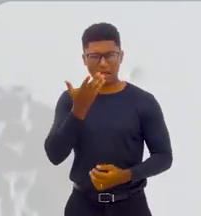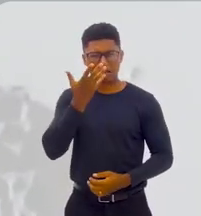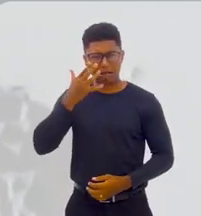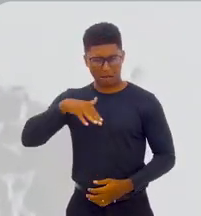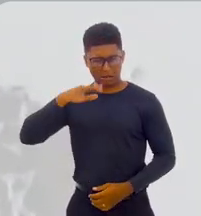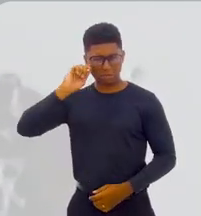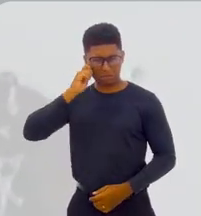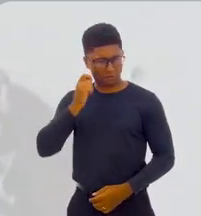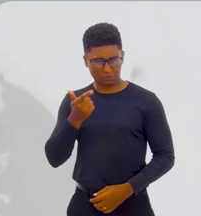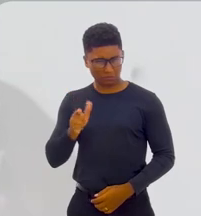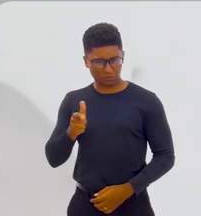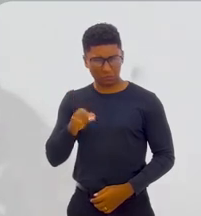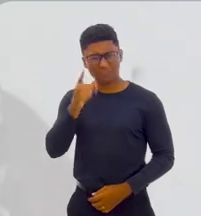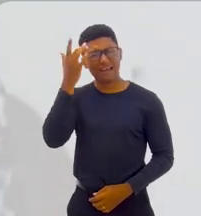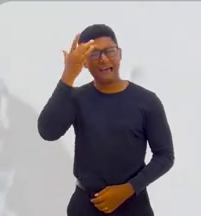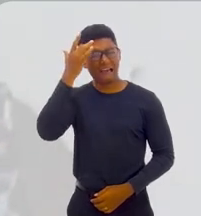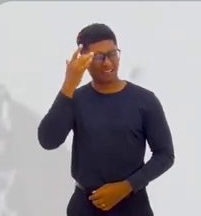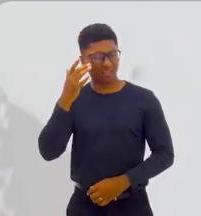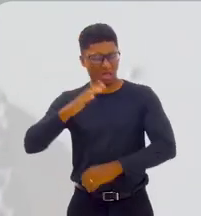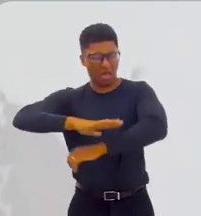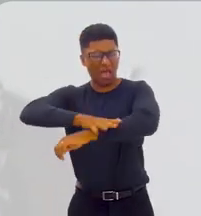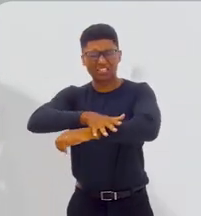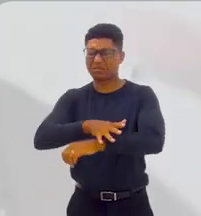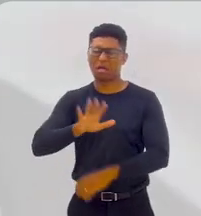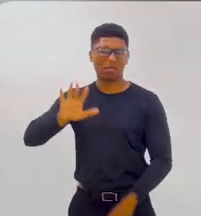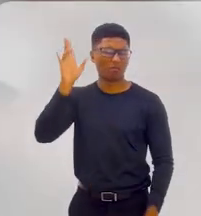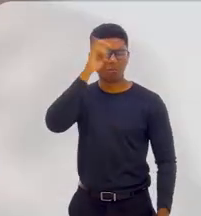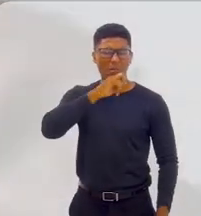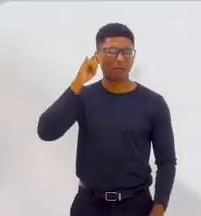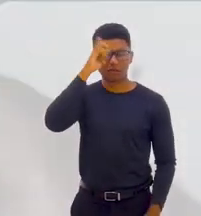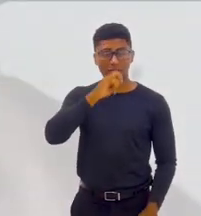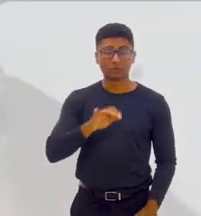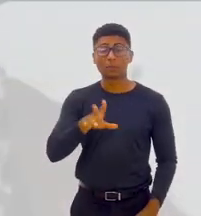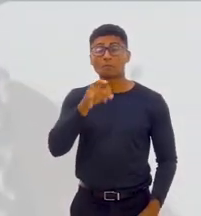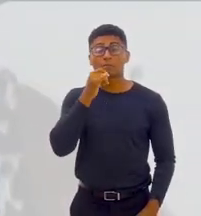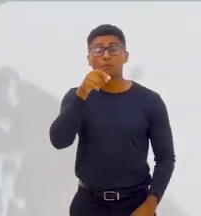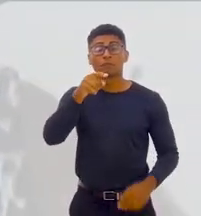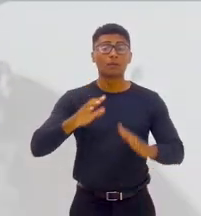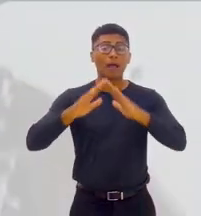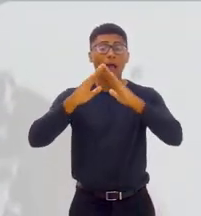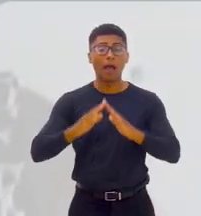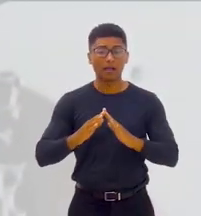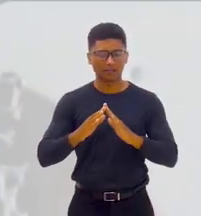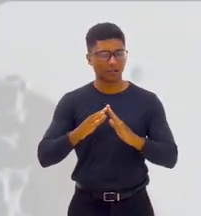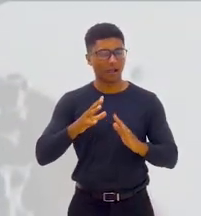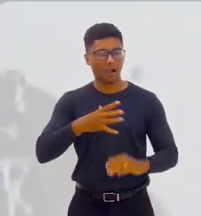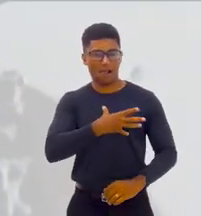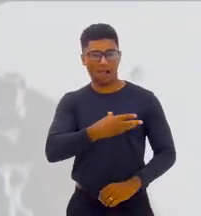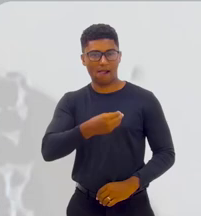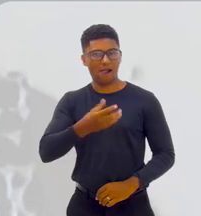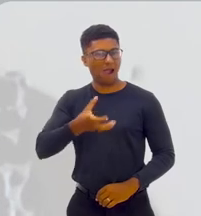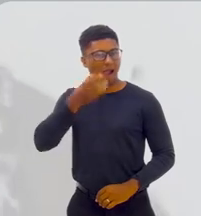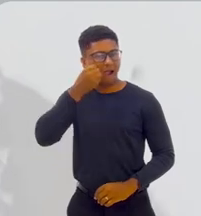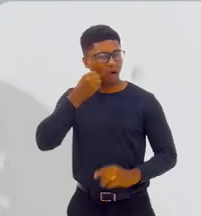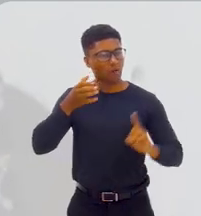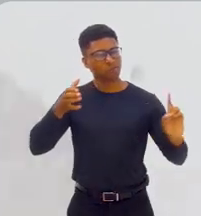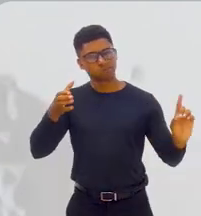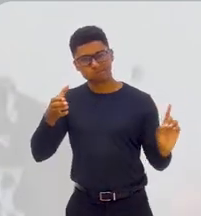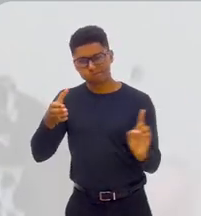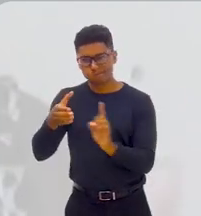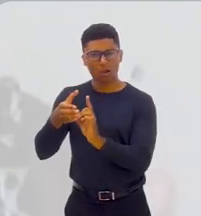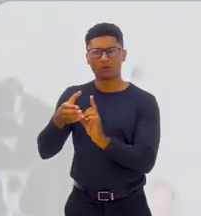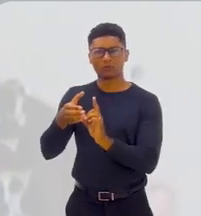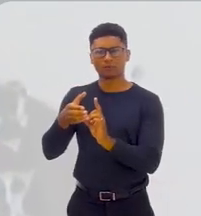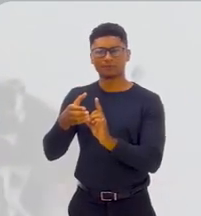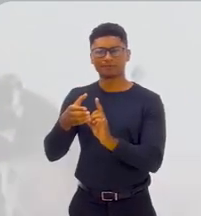família, né, e você acha que racismo é uma bobagem, mas quando você bota esse corpinho preto dentro da sua casa, se torna seu filho, enquanto ele é bebezinho, você nunca